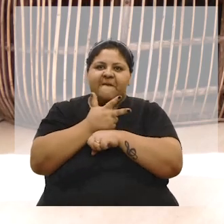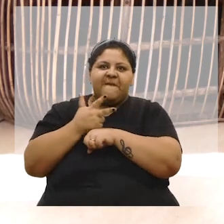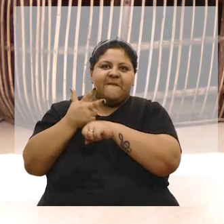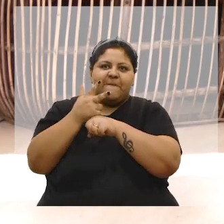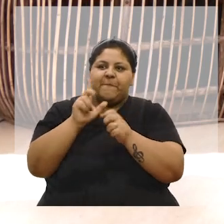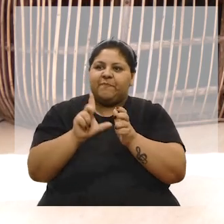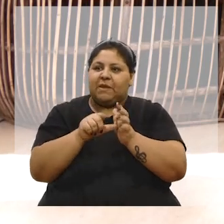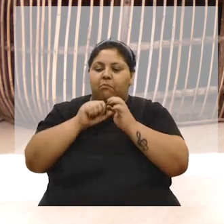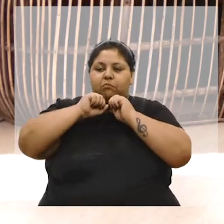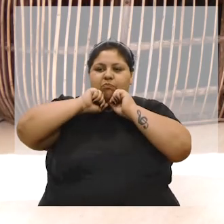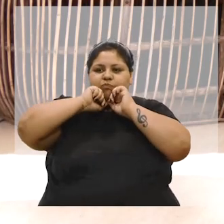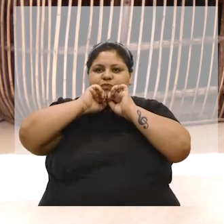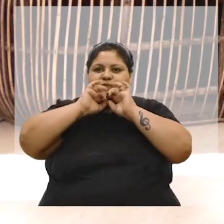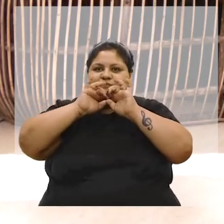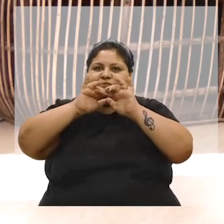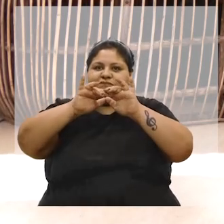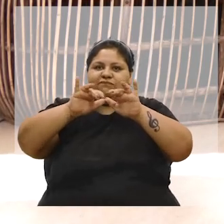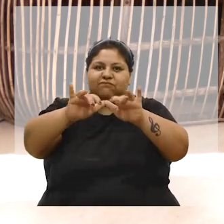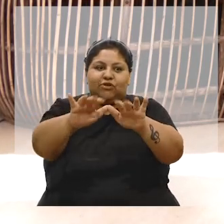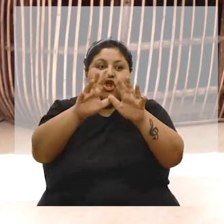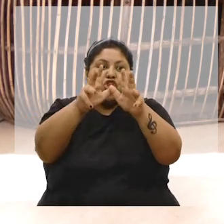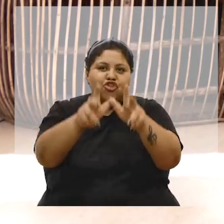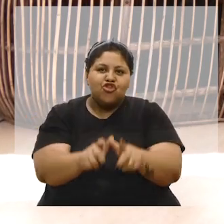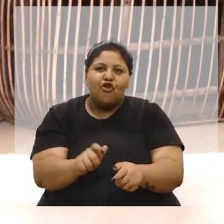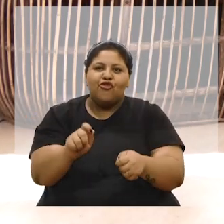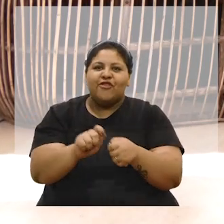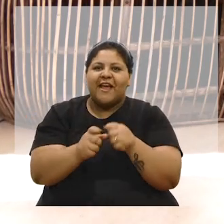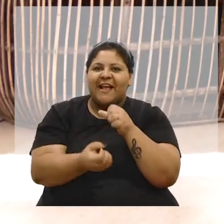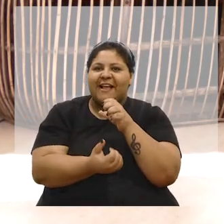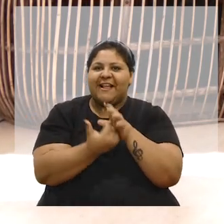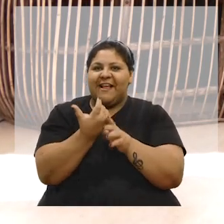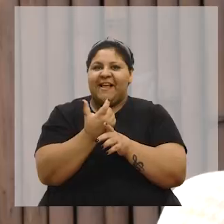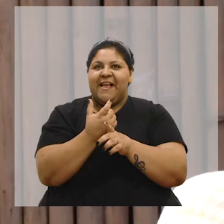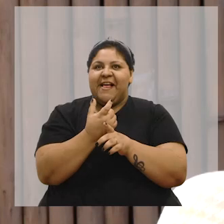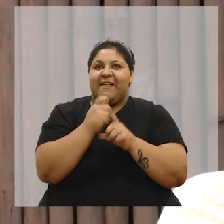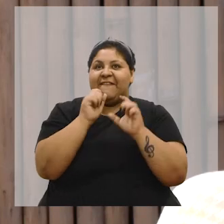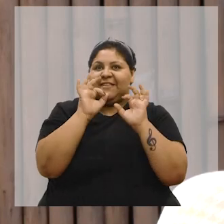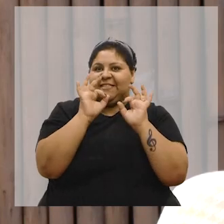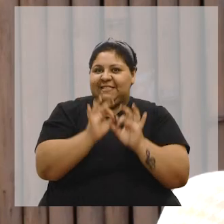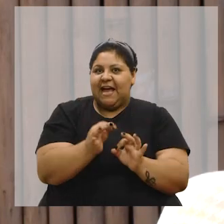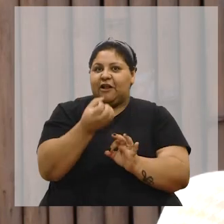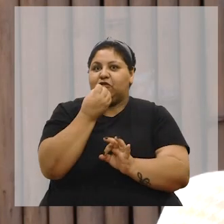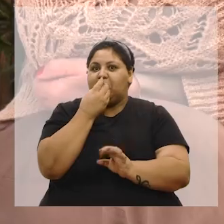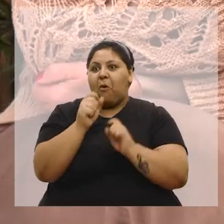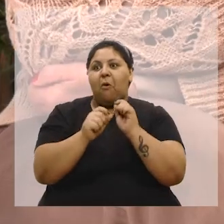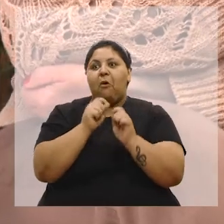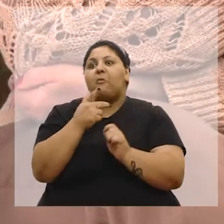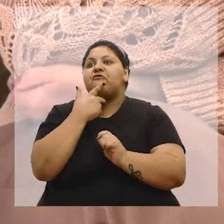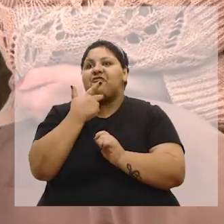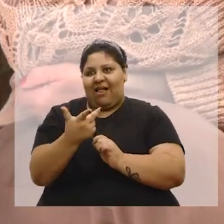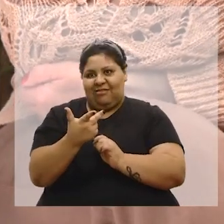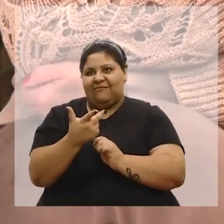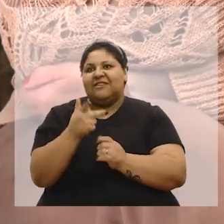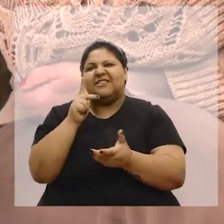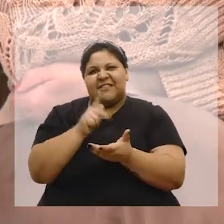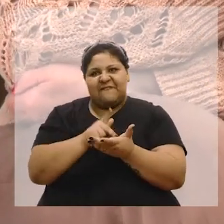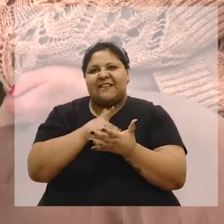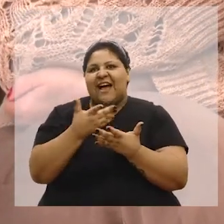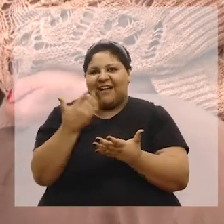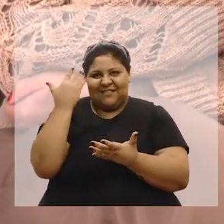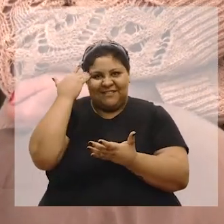vídeos e aí o negócio propaga, que aí todo mundo tem que fazer aquilo para ver se vai dar certo e se é bom mesmo, como falam que é,